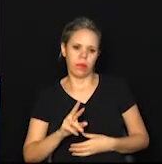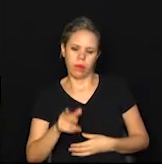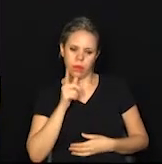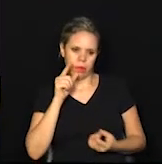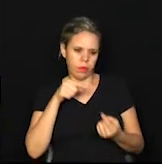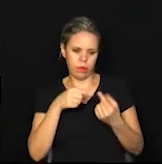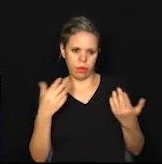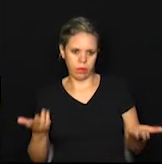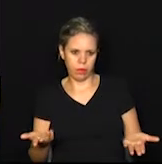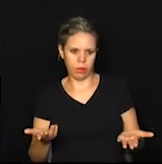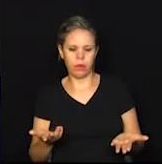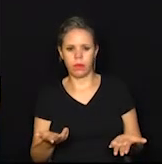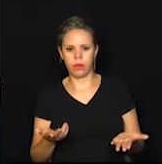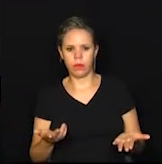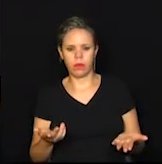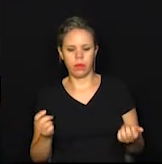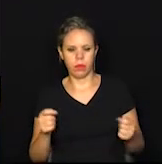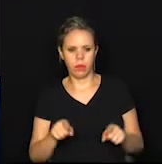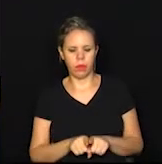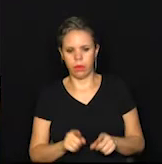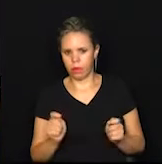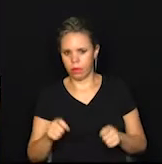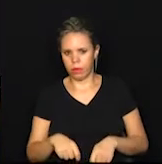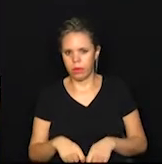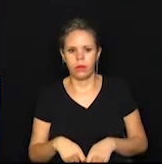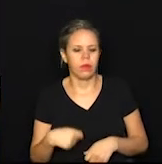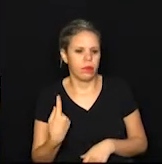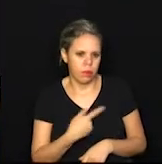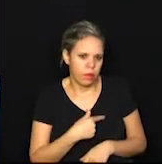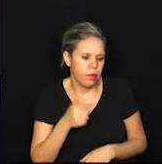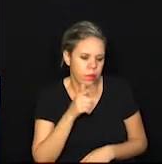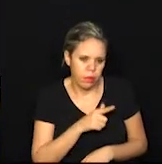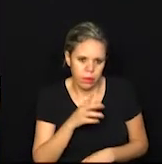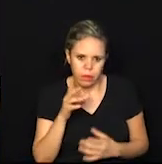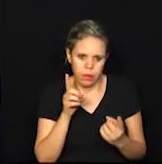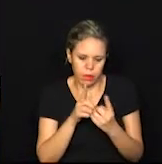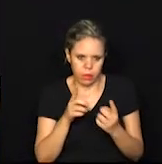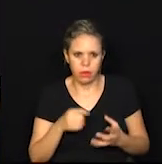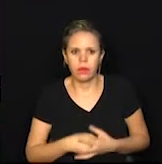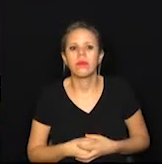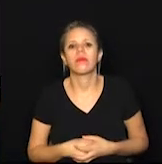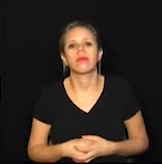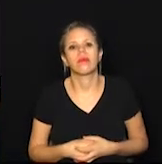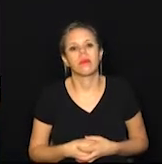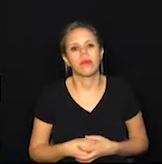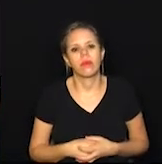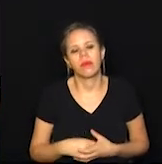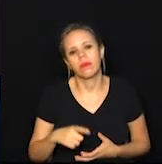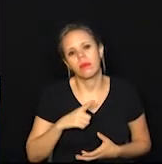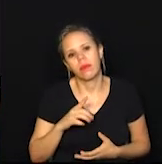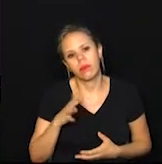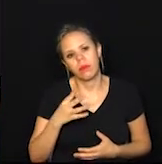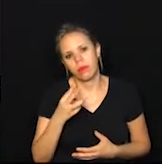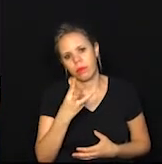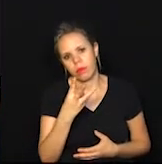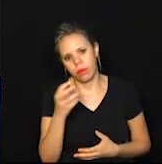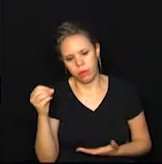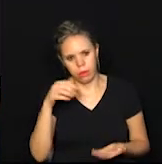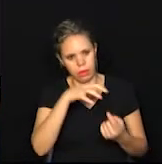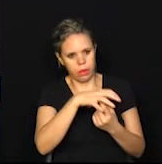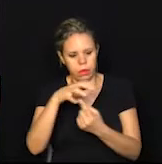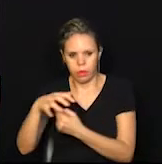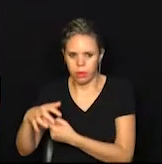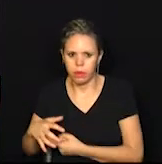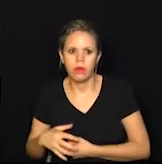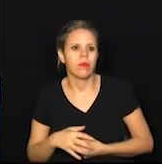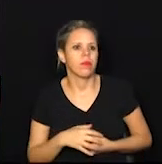ideal, mas ela está suficiente para o que a gente consegue atender. A gente tem por volta de 30 praças de esporte, dentre